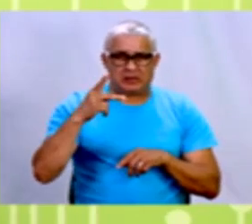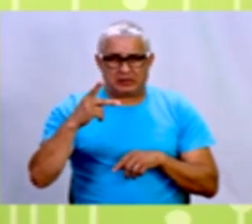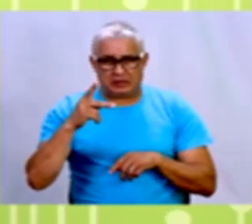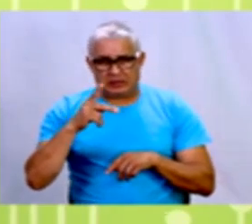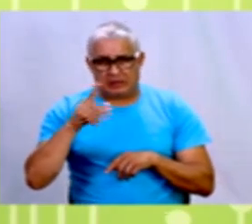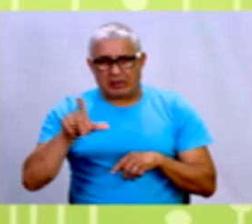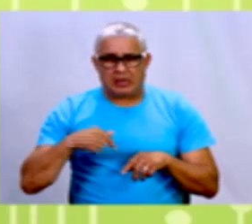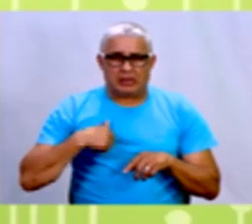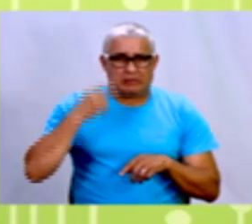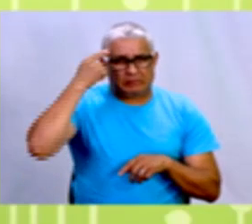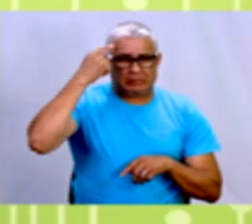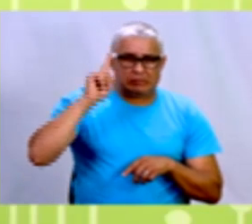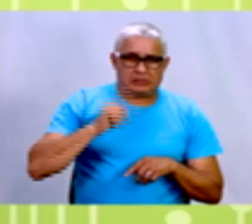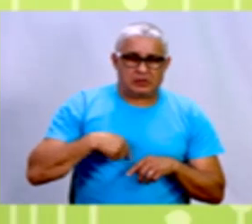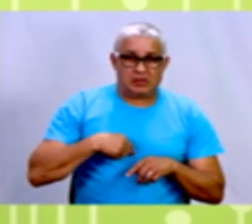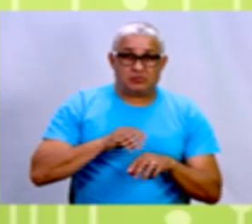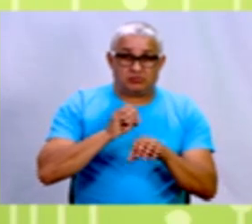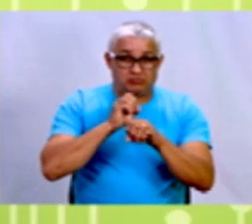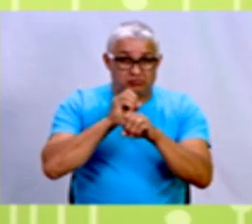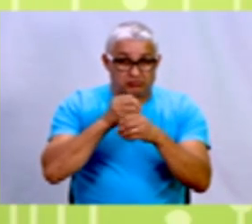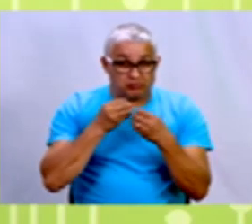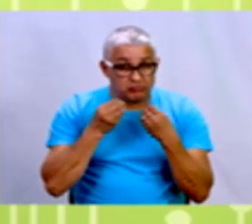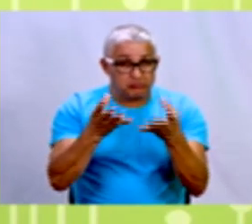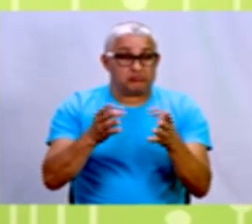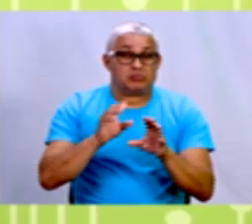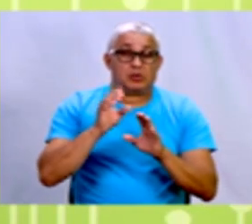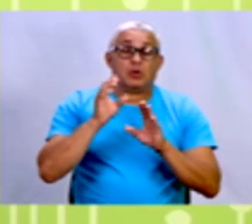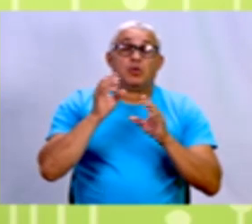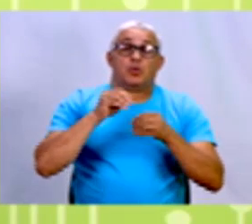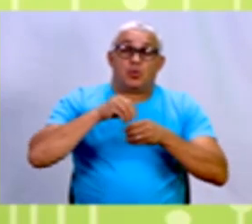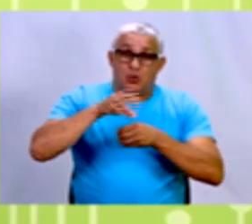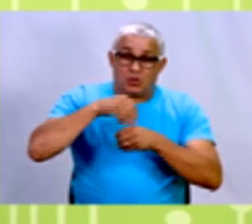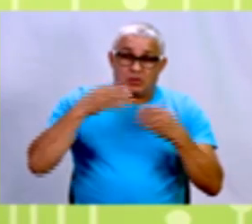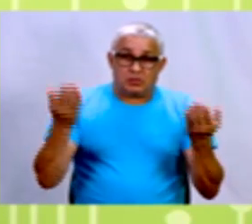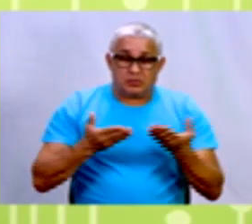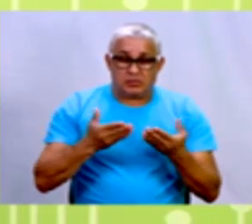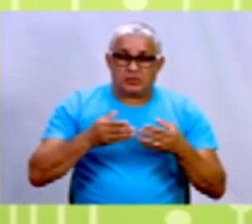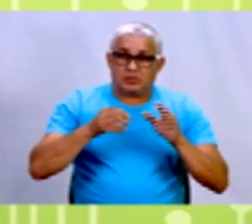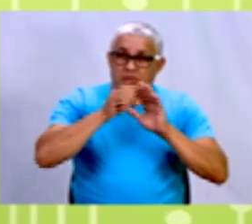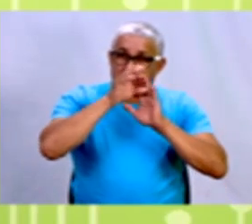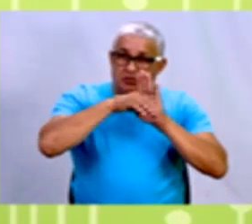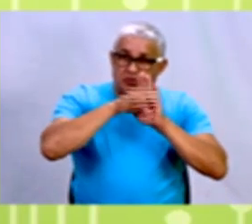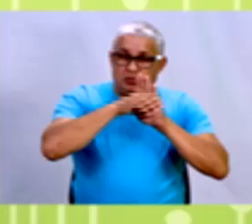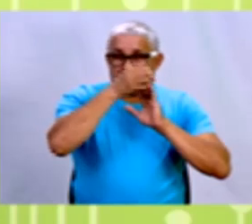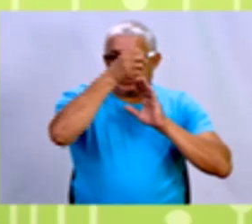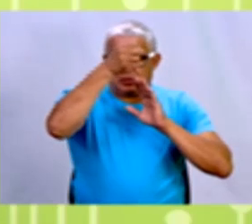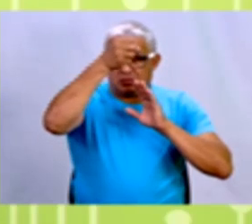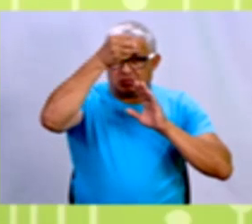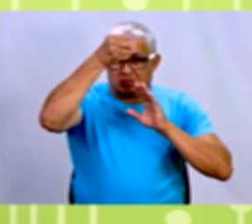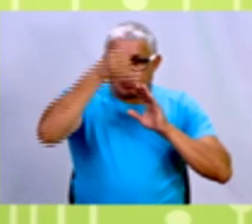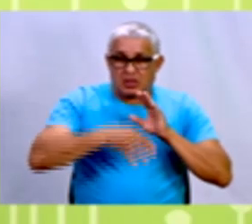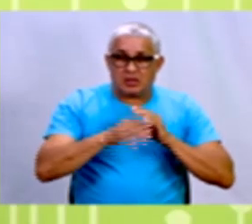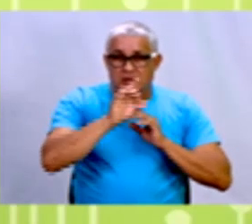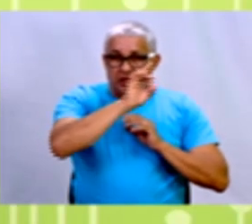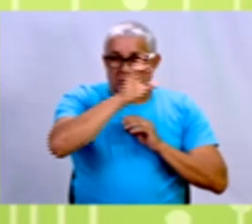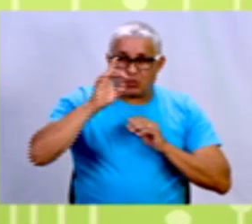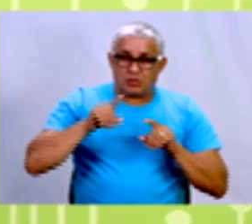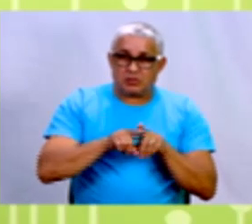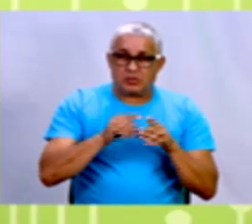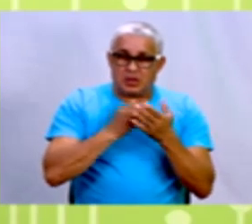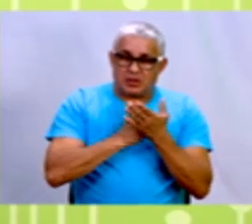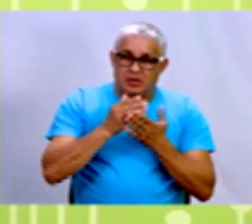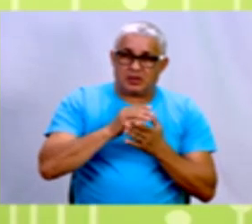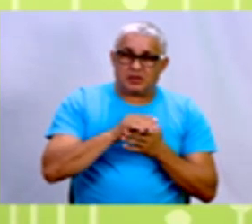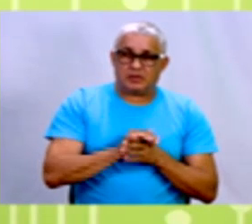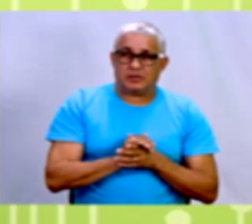Então, assim, a gente passou o conteúdo para vocês e agora, daqui a pouco, eu já vou mostrar, conceituar cada um deles, tá? Vamos iniciar então